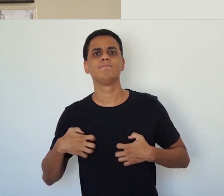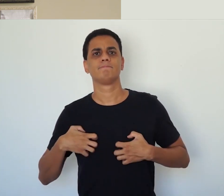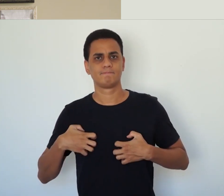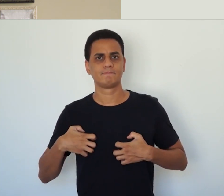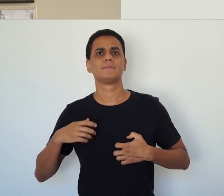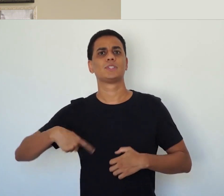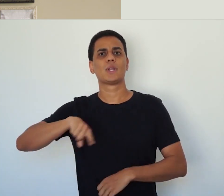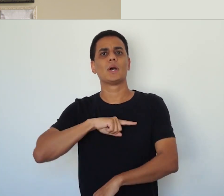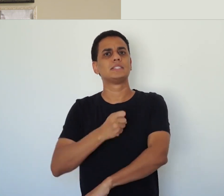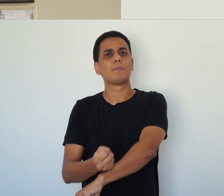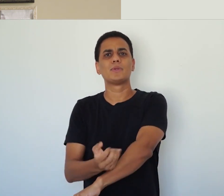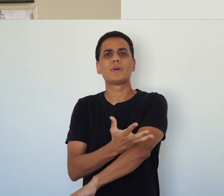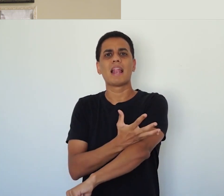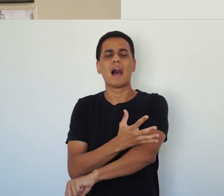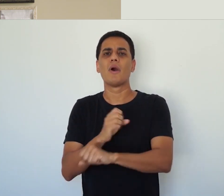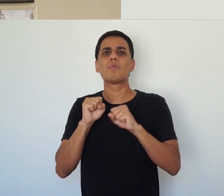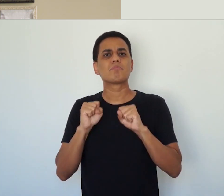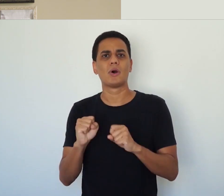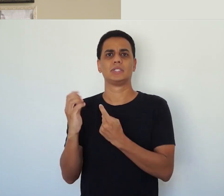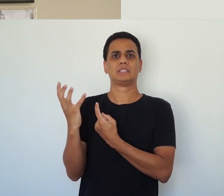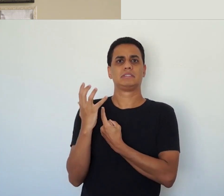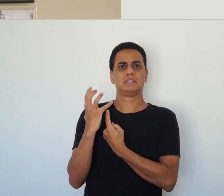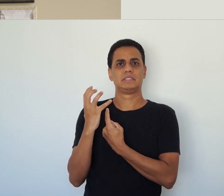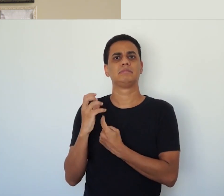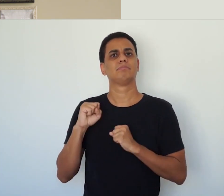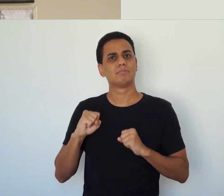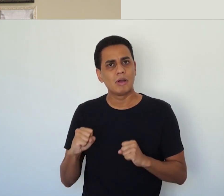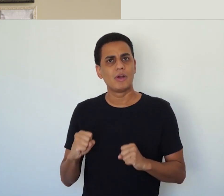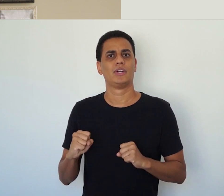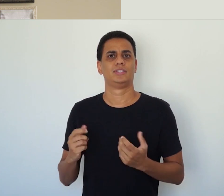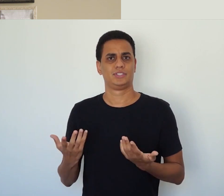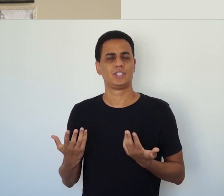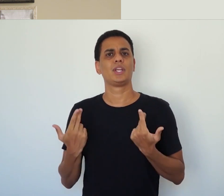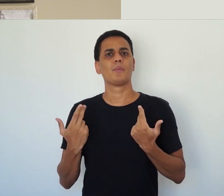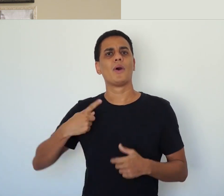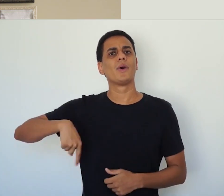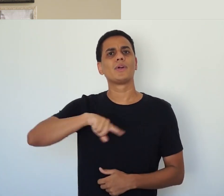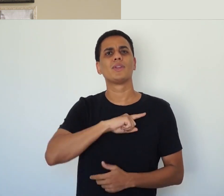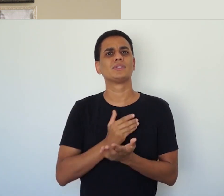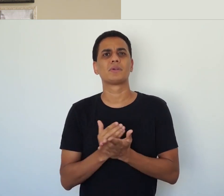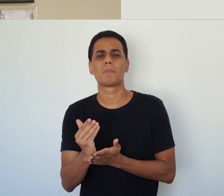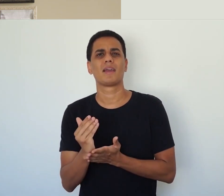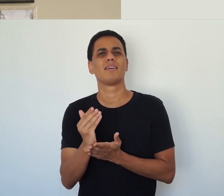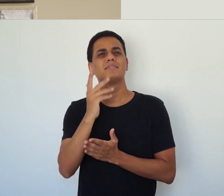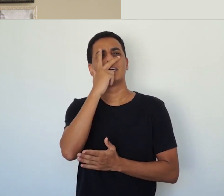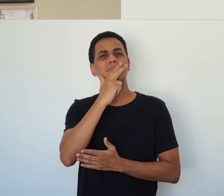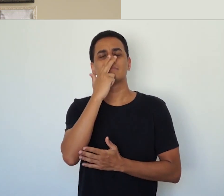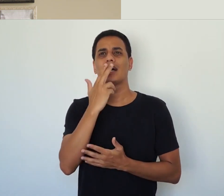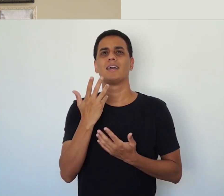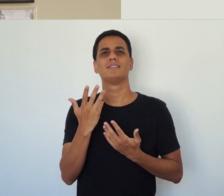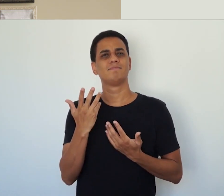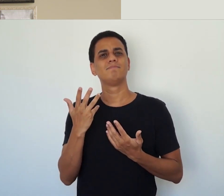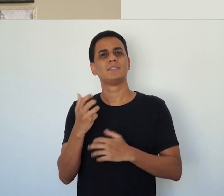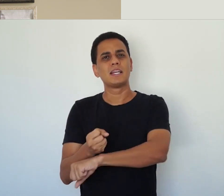alguma maneira. E certamente isso vai tomar nossas emoções, se já não tomaram, correndo o risco de nos levar para uma